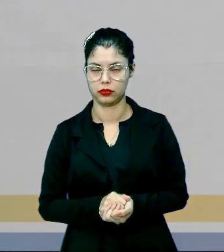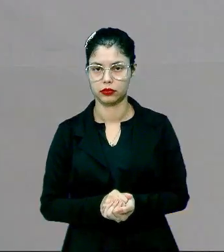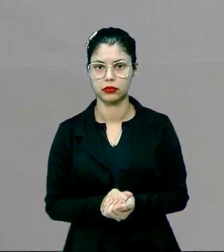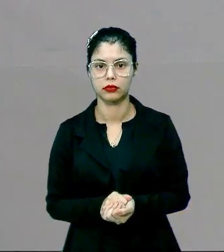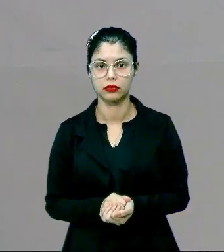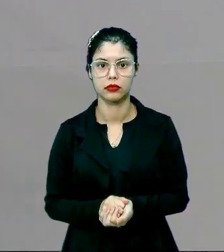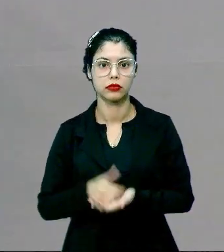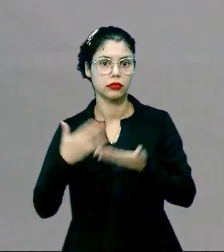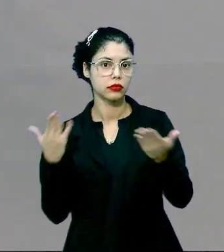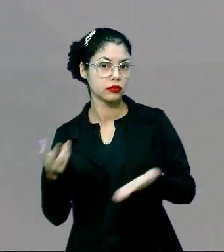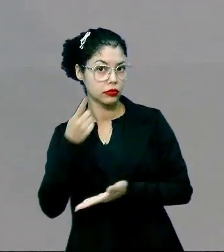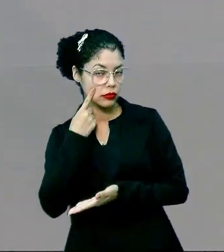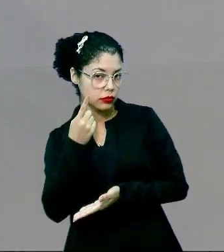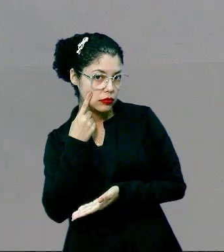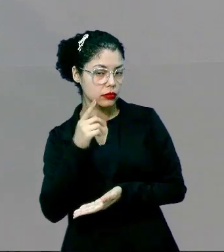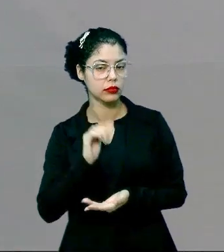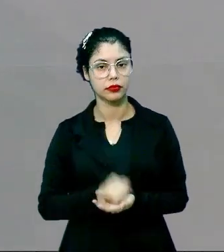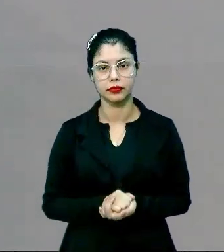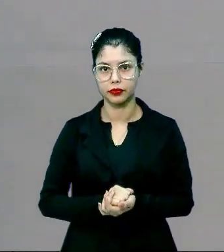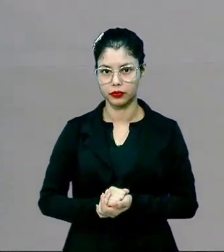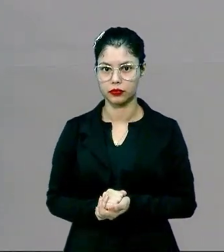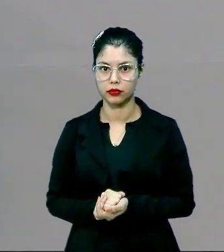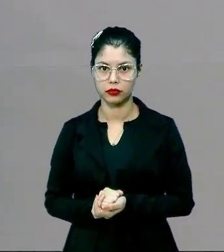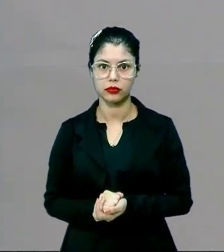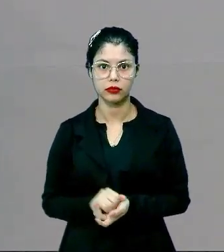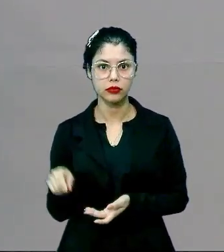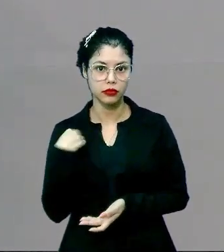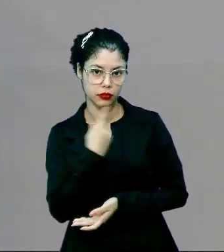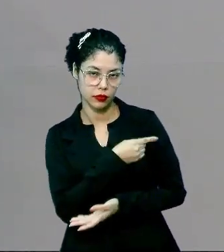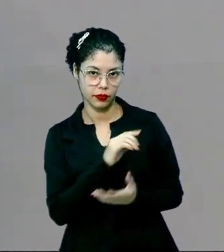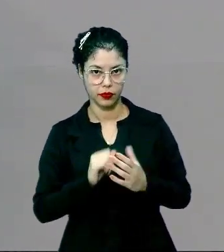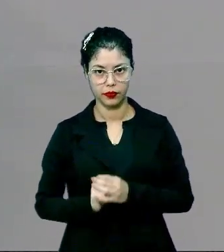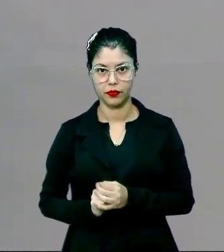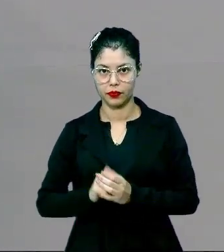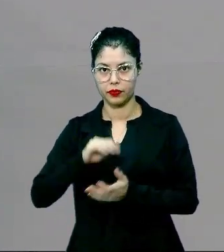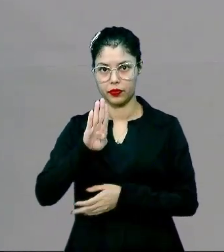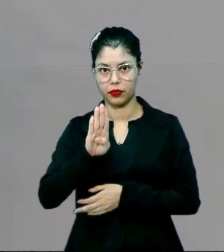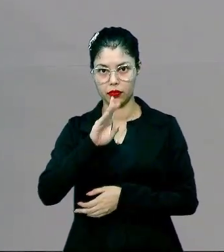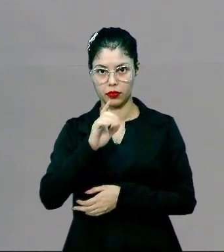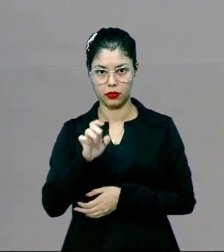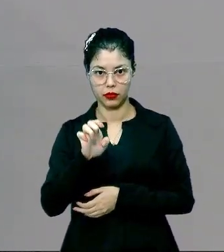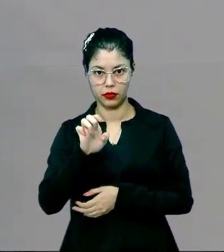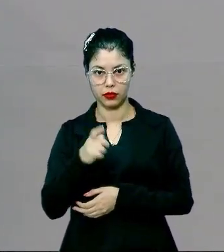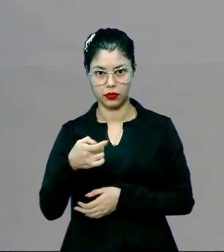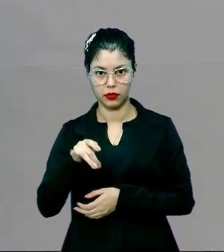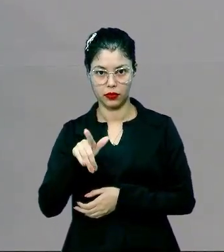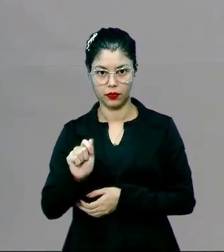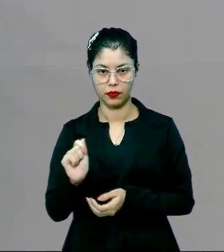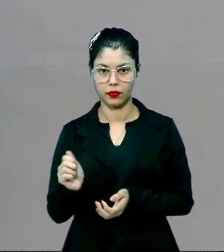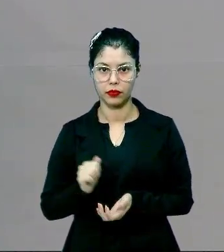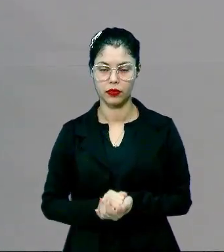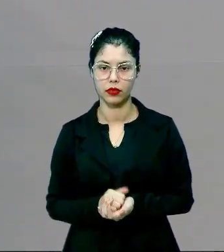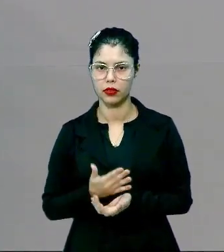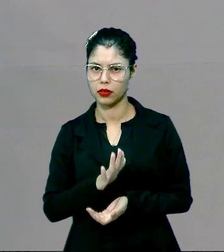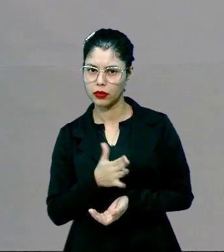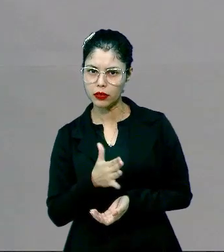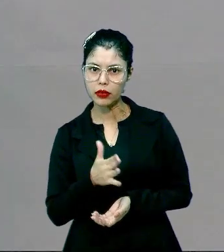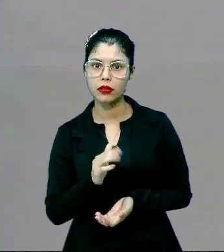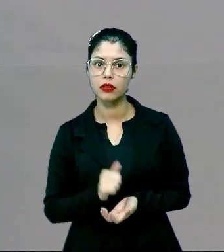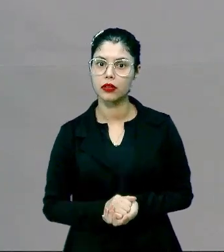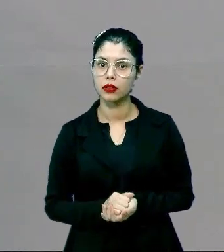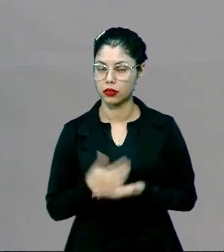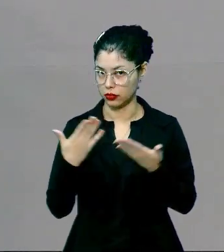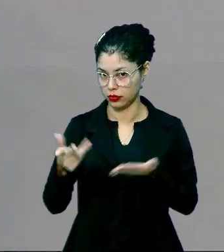sua eliminação. Olha só que curiosidade. A nossa bexiga, ela consegue armazenar